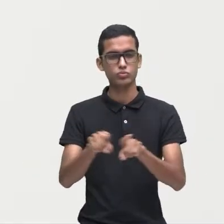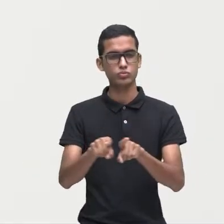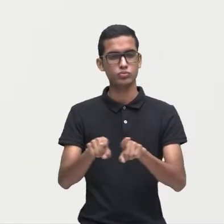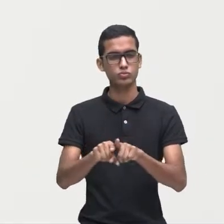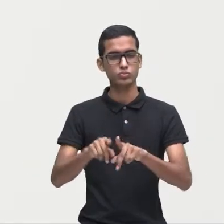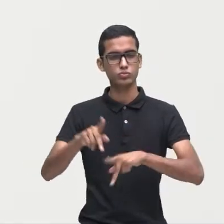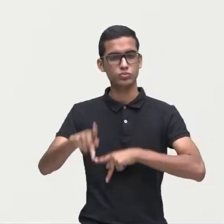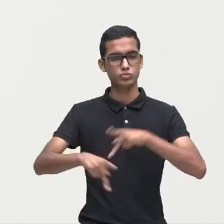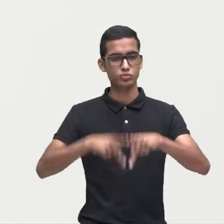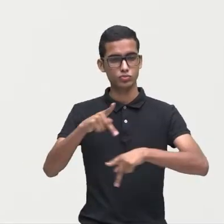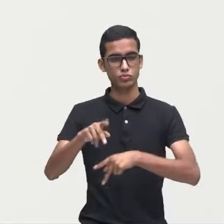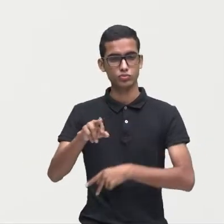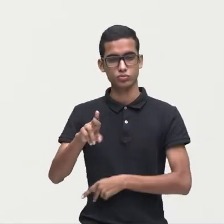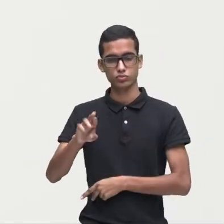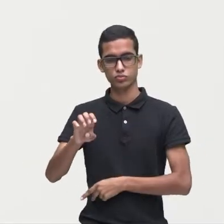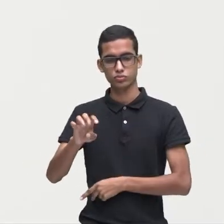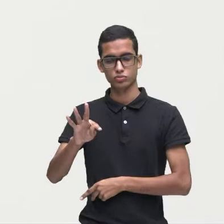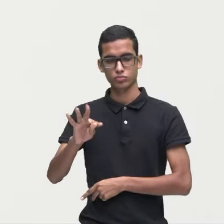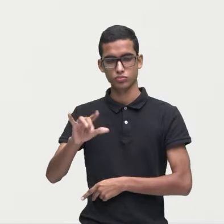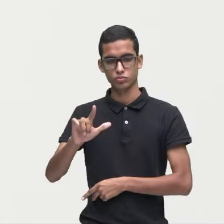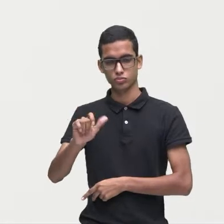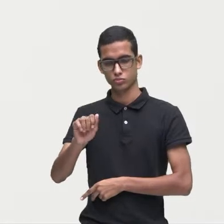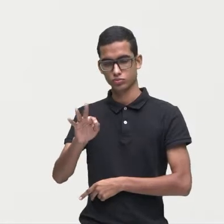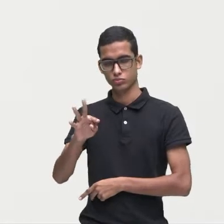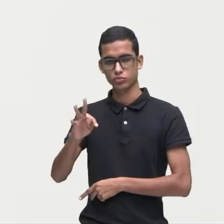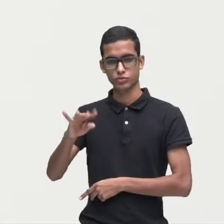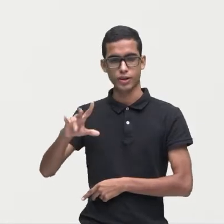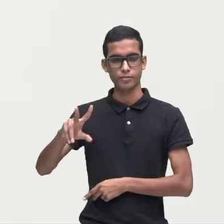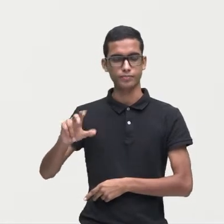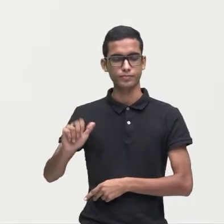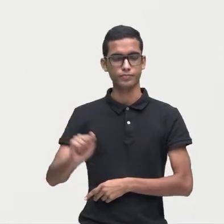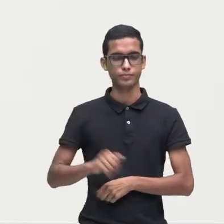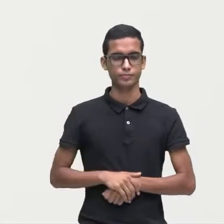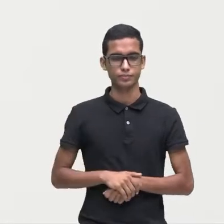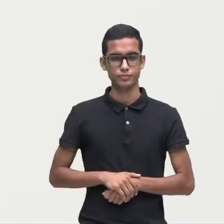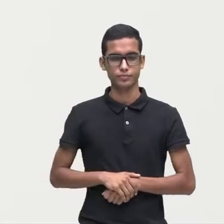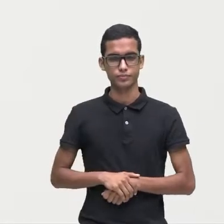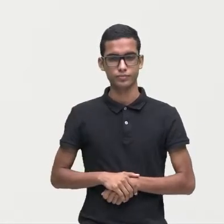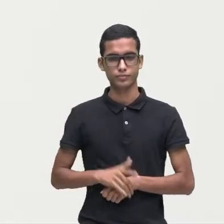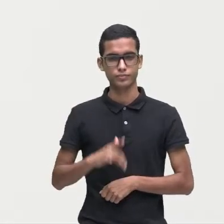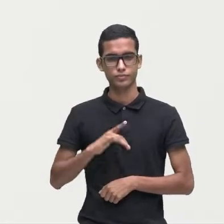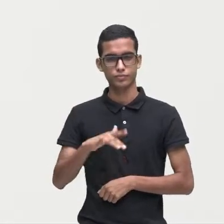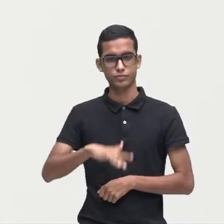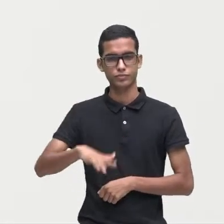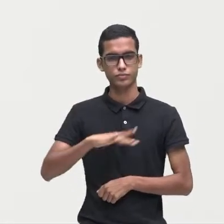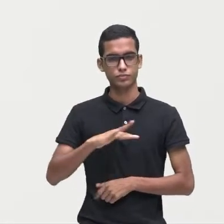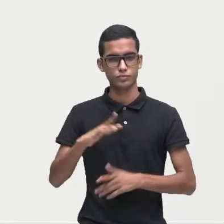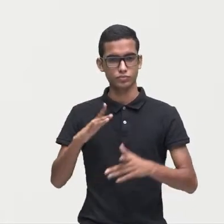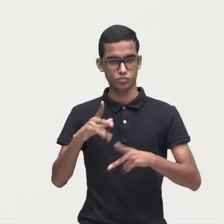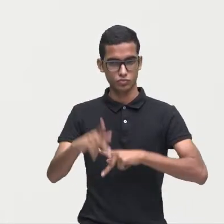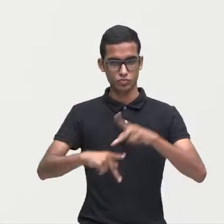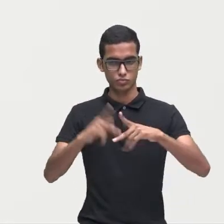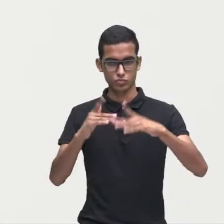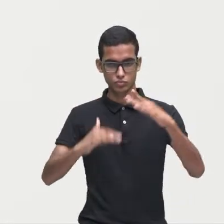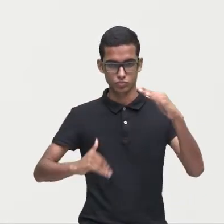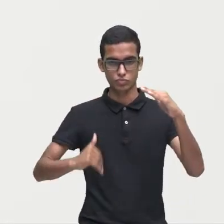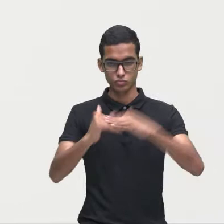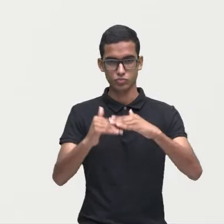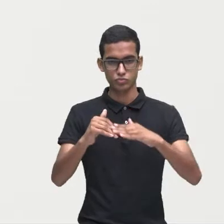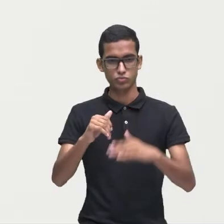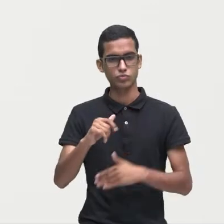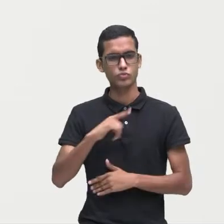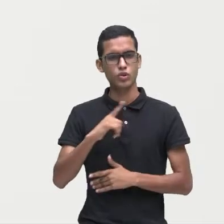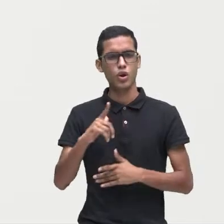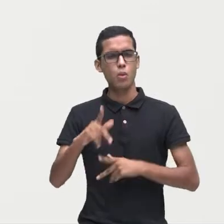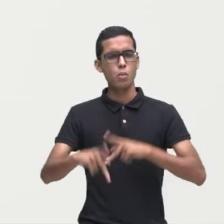demográfica. Importante essa definição aqui para você. População absoluta é igual à população total e população